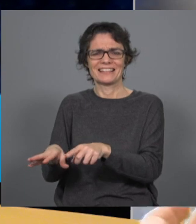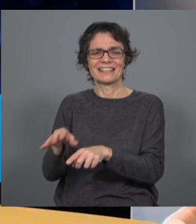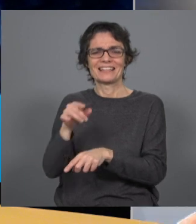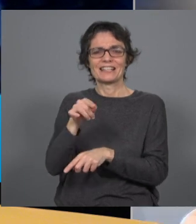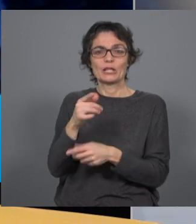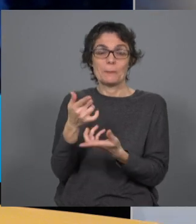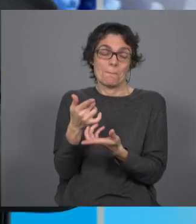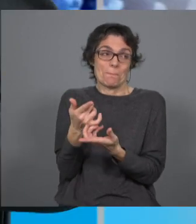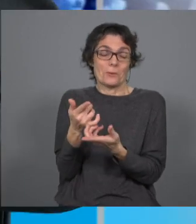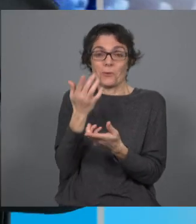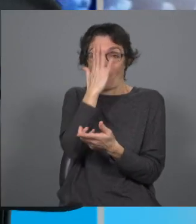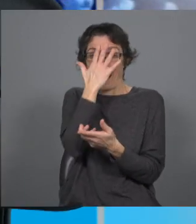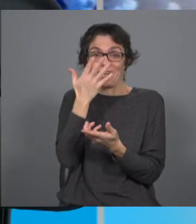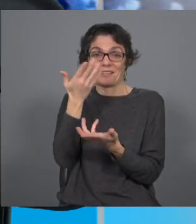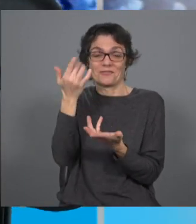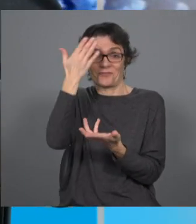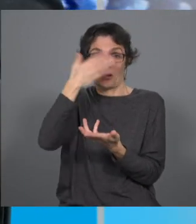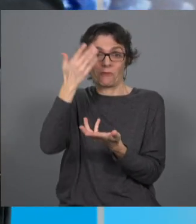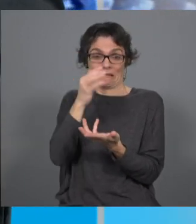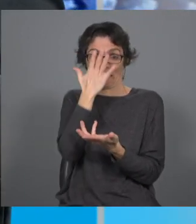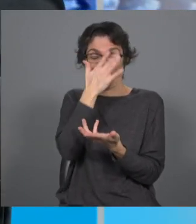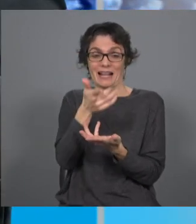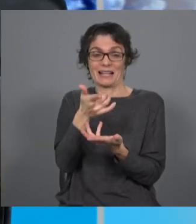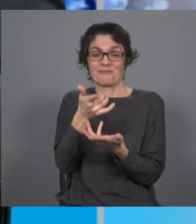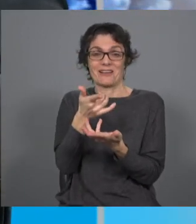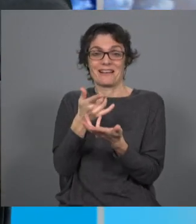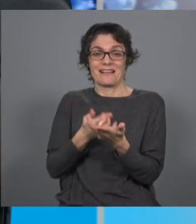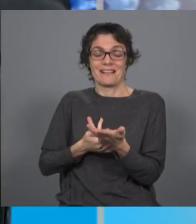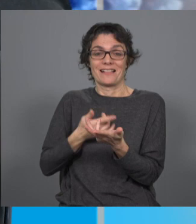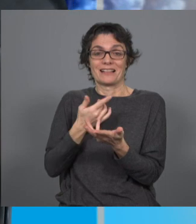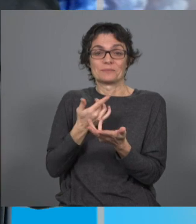características do Carnaval. O Carnaval faz com que as pessoas